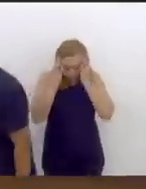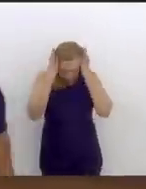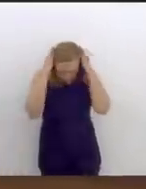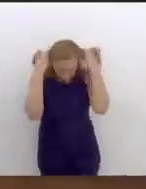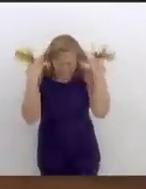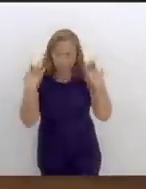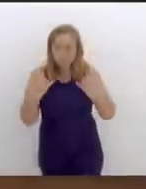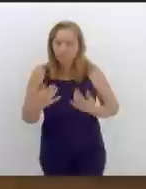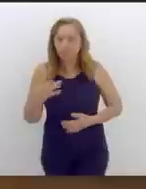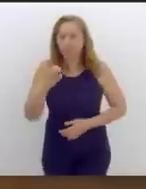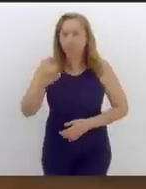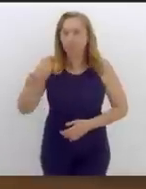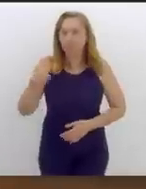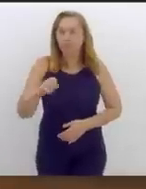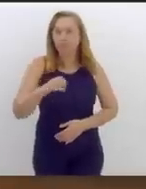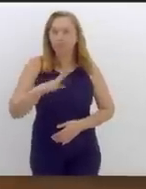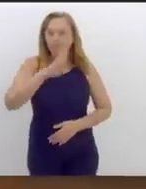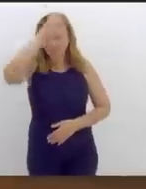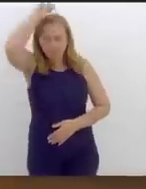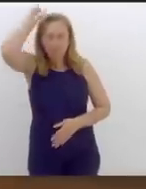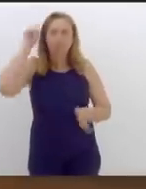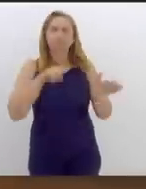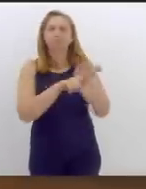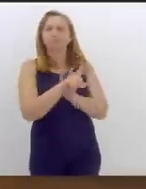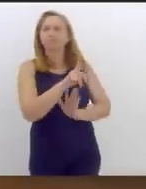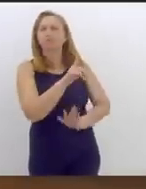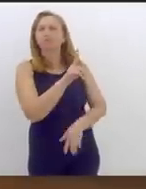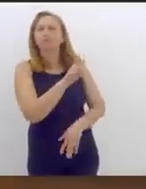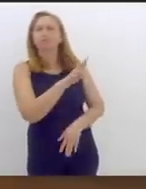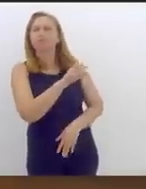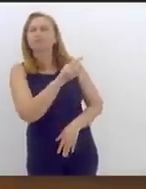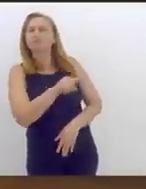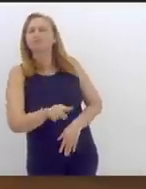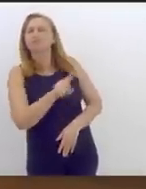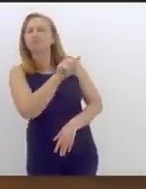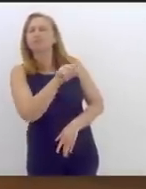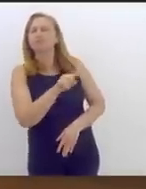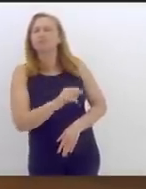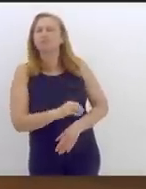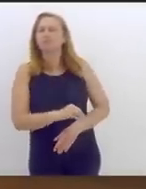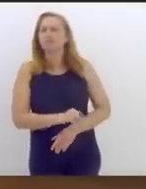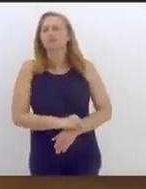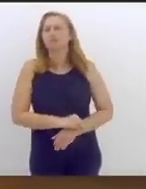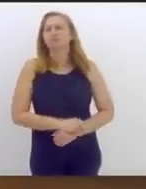do bombeiro perguntar como é que tá o RAIS do bombeiro tá normal o Raj lá